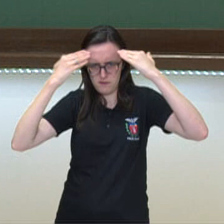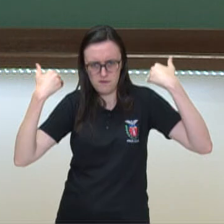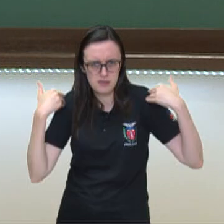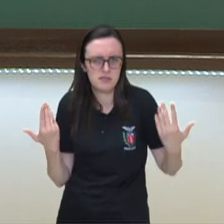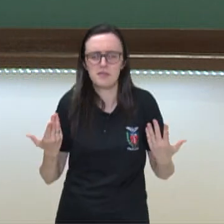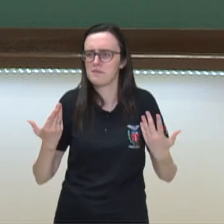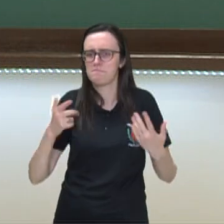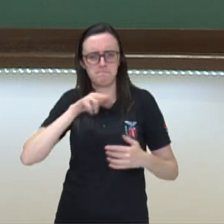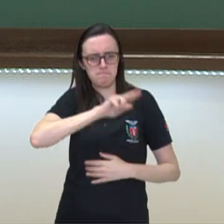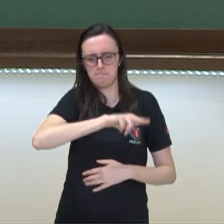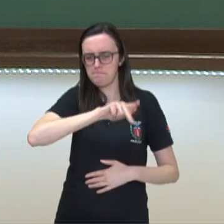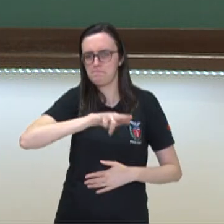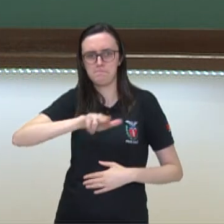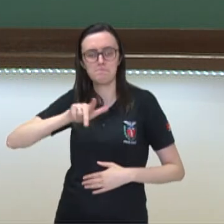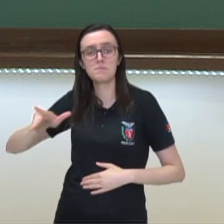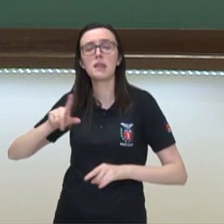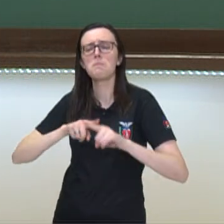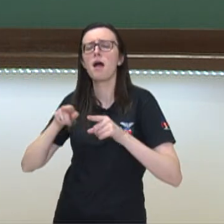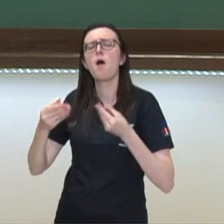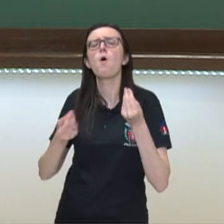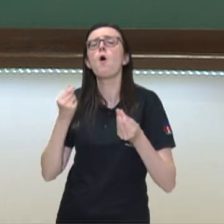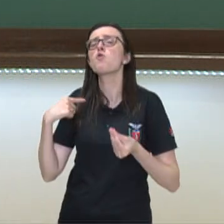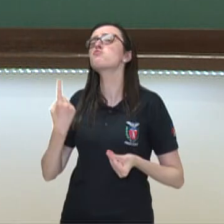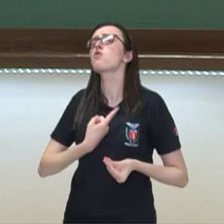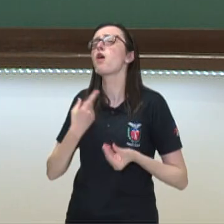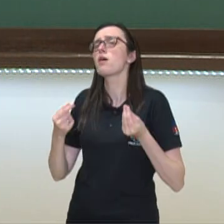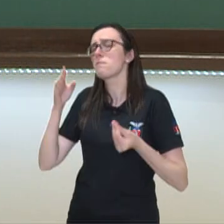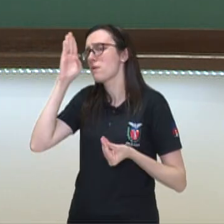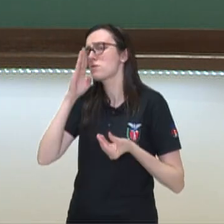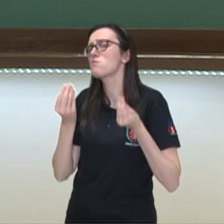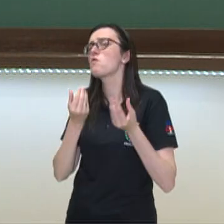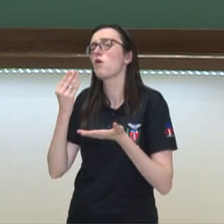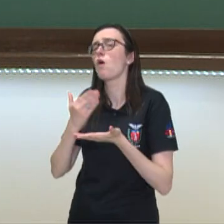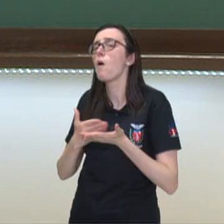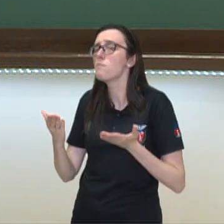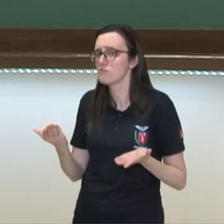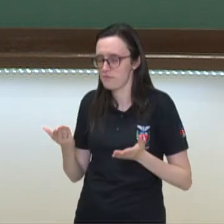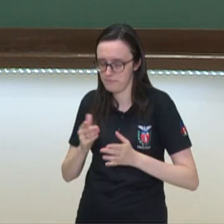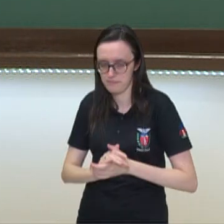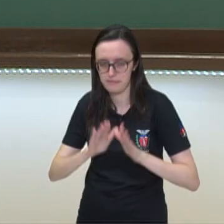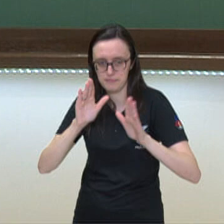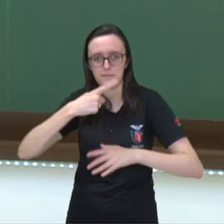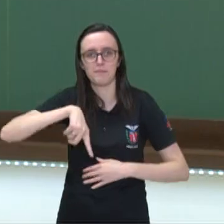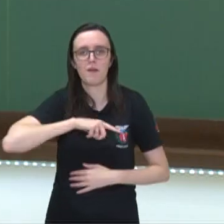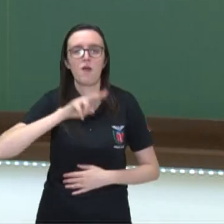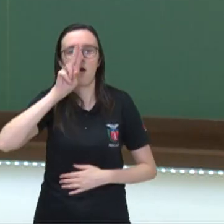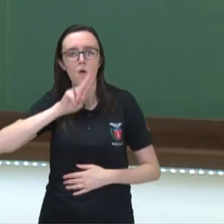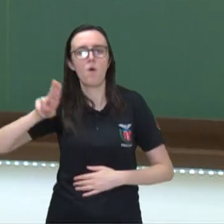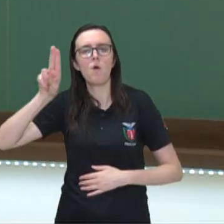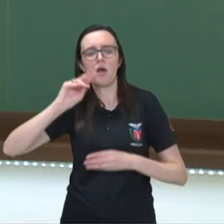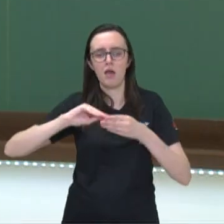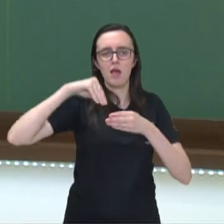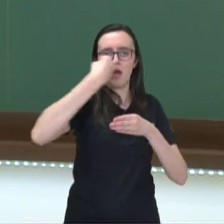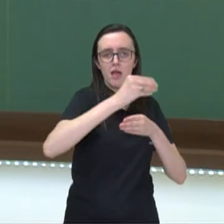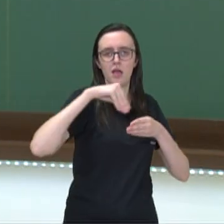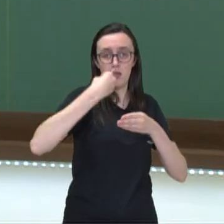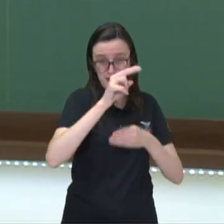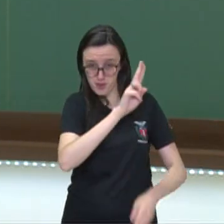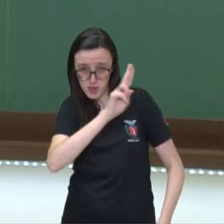usa, como ele funciona? Quando ele começou? Bom, nós usamos o calendário chamado de